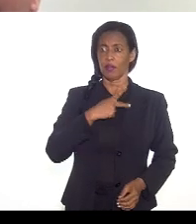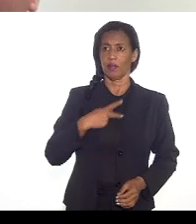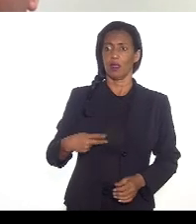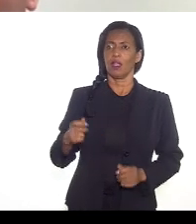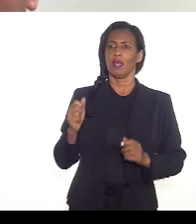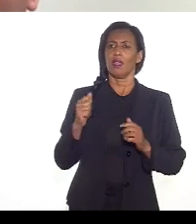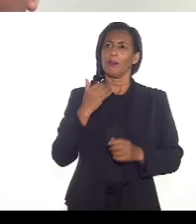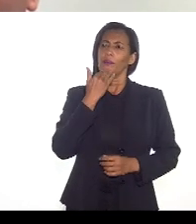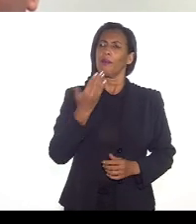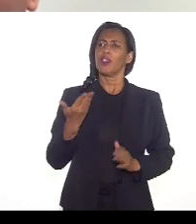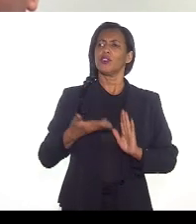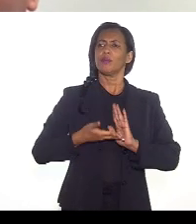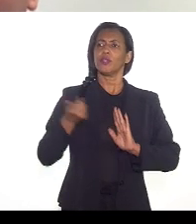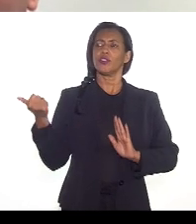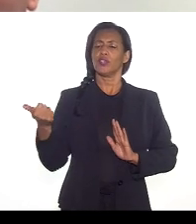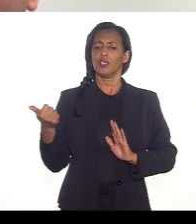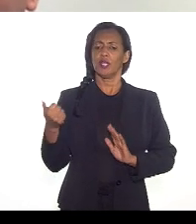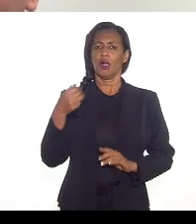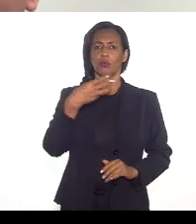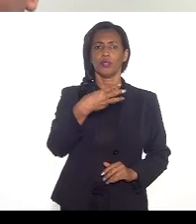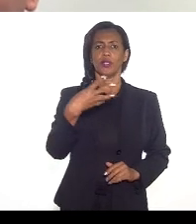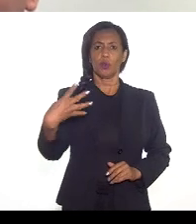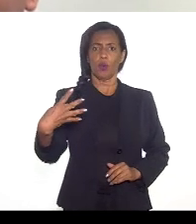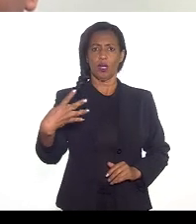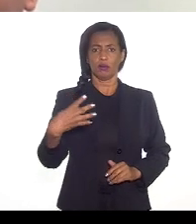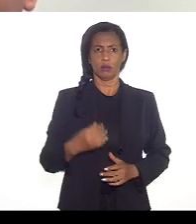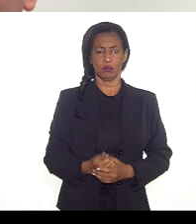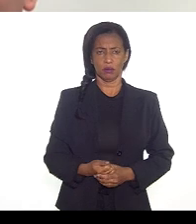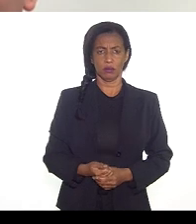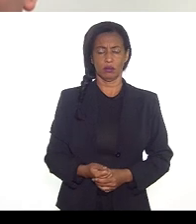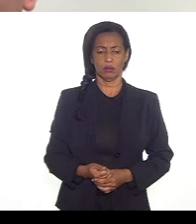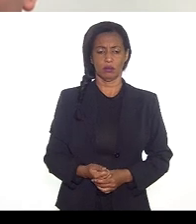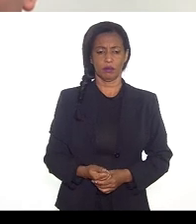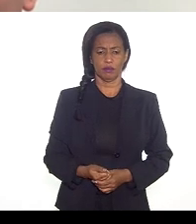para retirar, por favor, o 34.